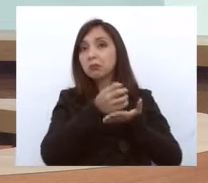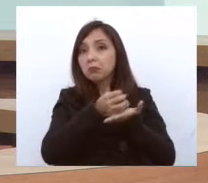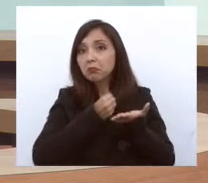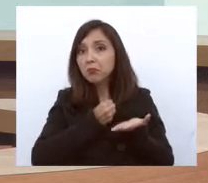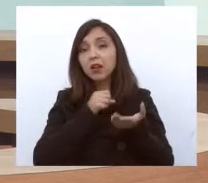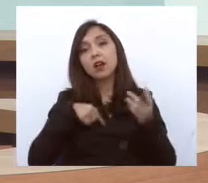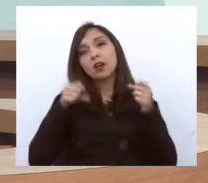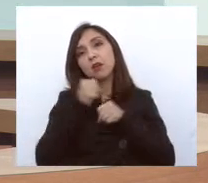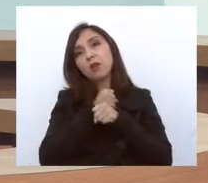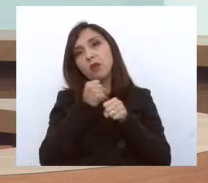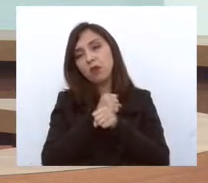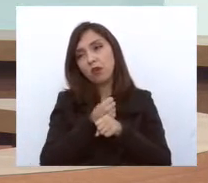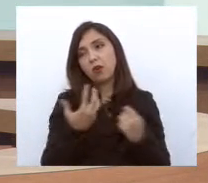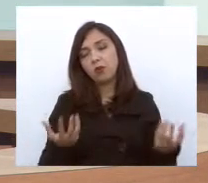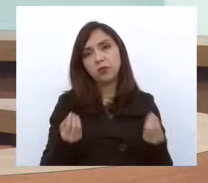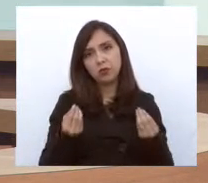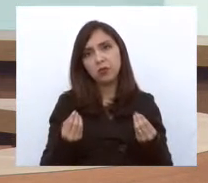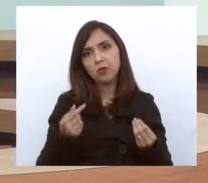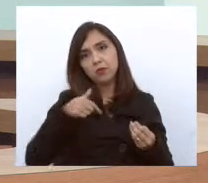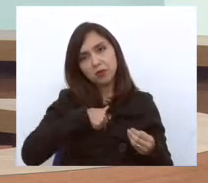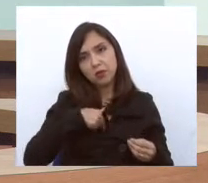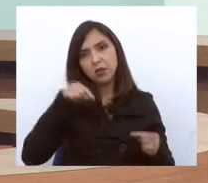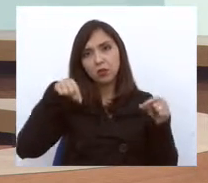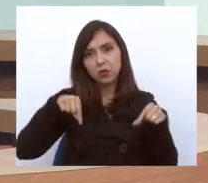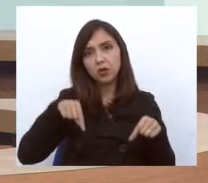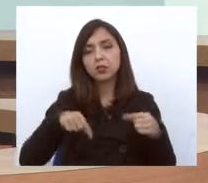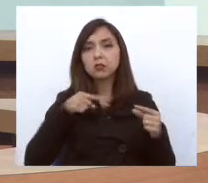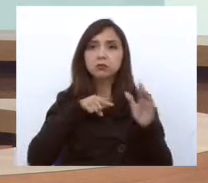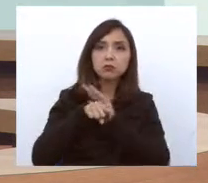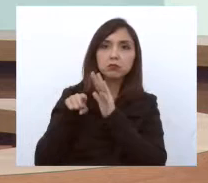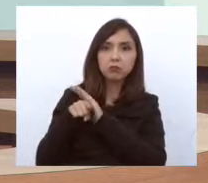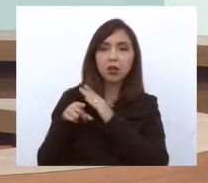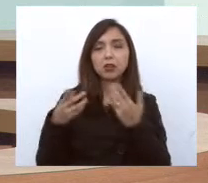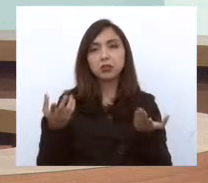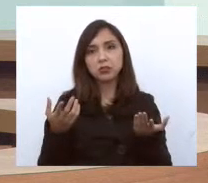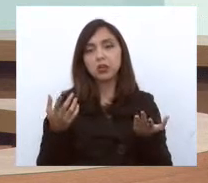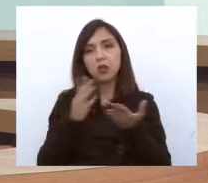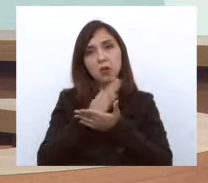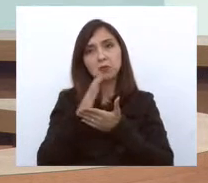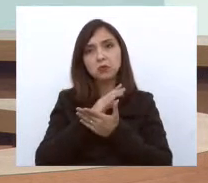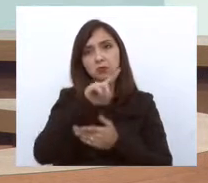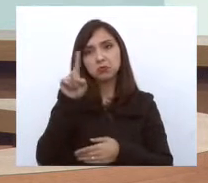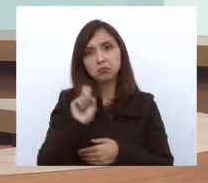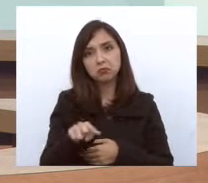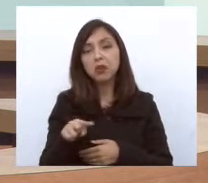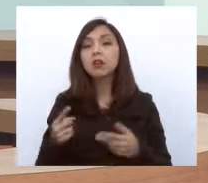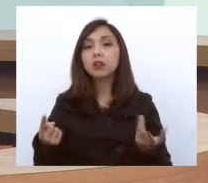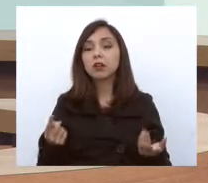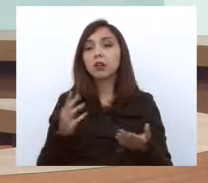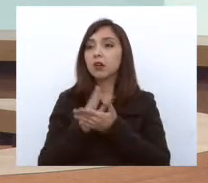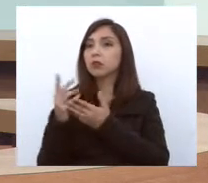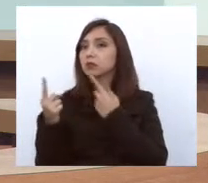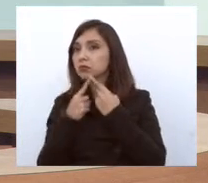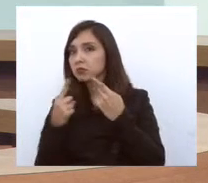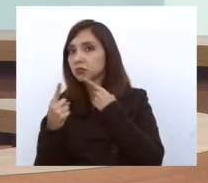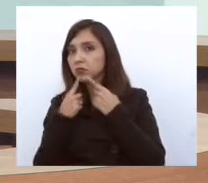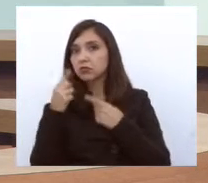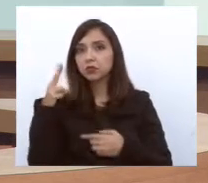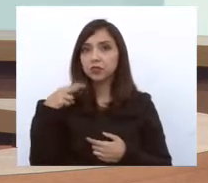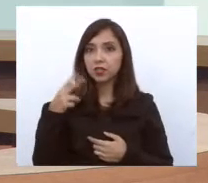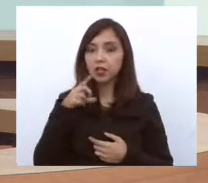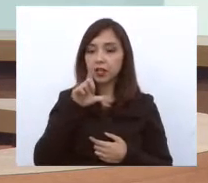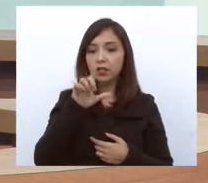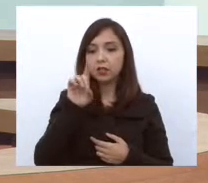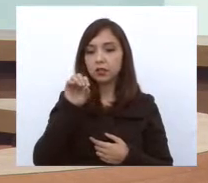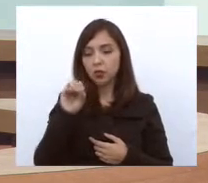é inadmissível. Então, senhor presidente, fica aqui o meu questionamento, até para que a gente possa discutir entre os vereadores, entre a comissão da LDO